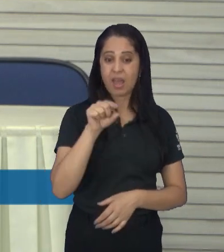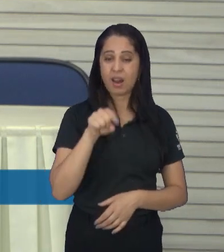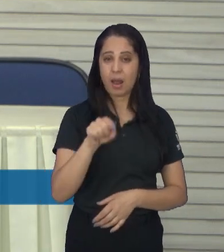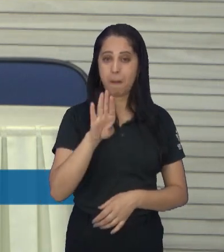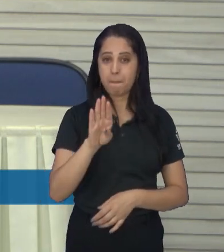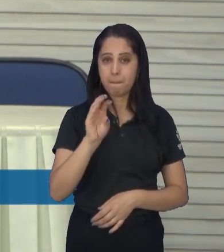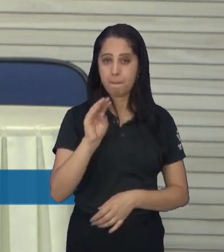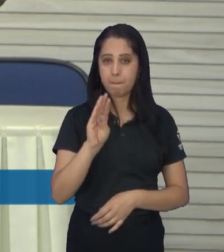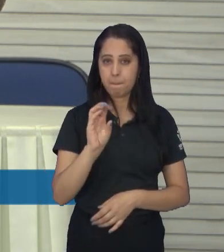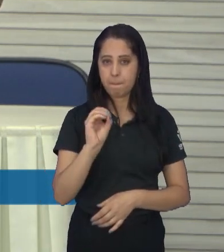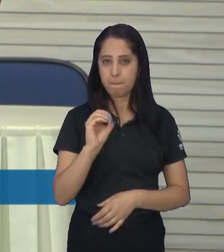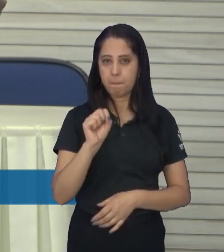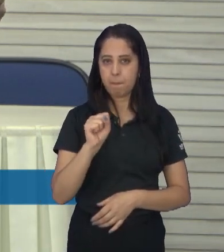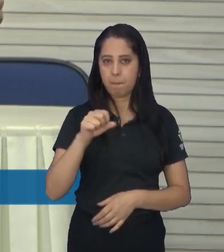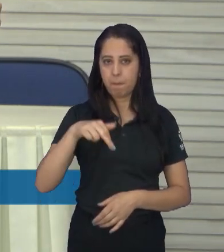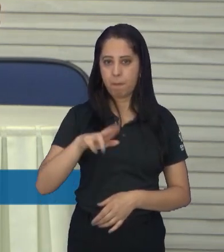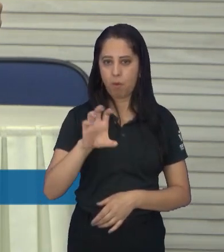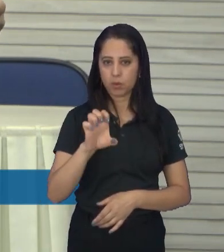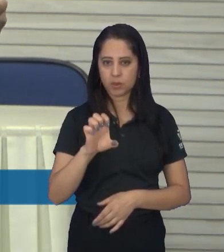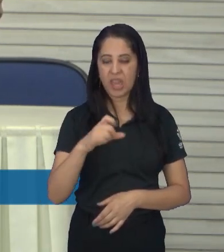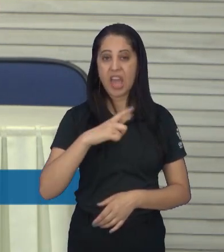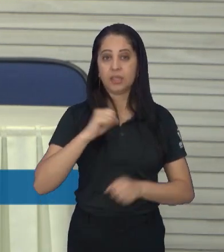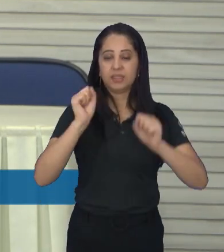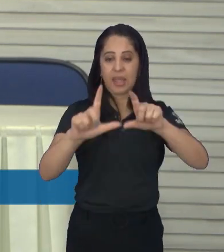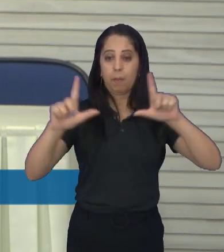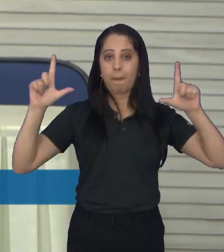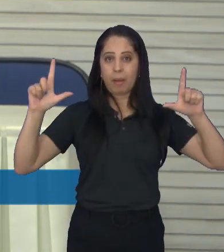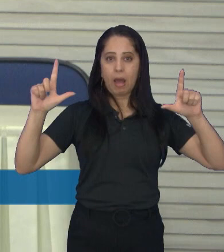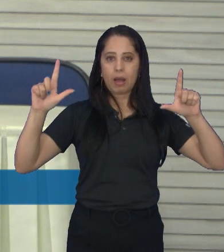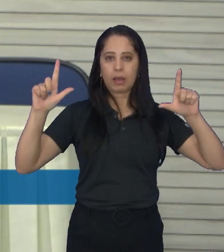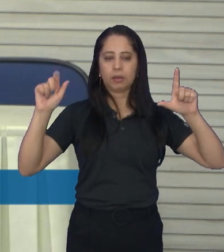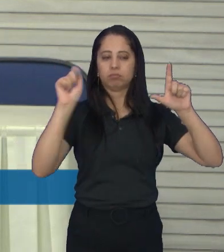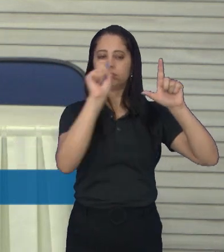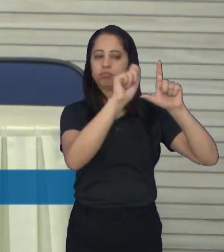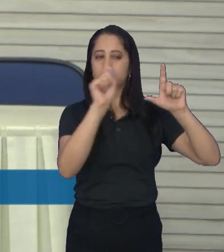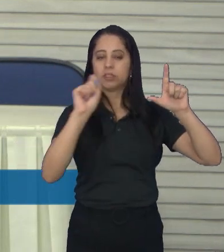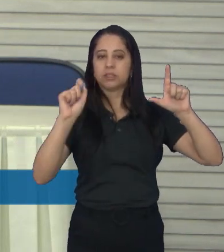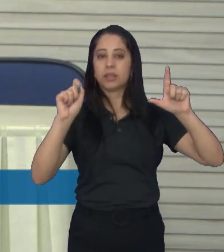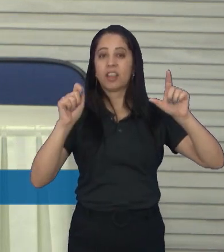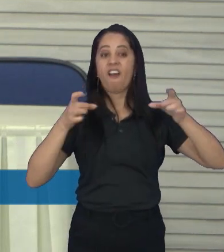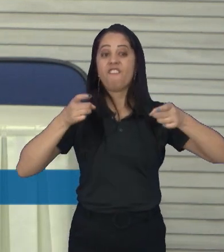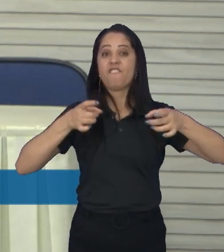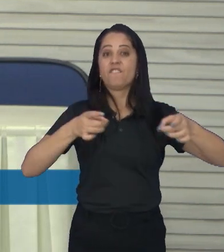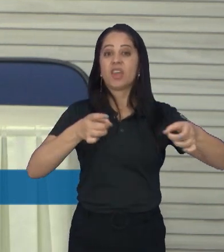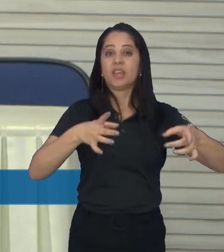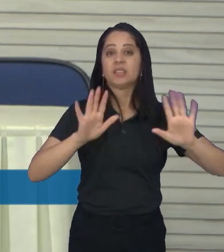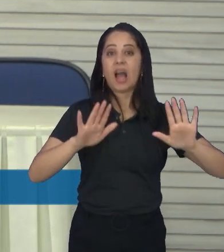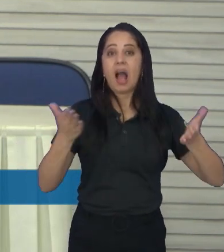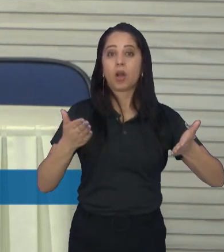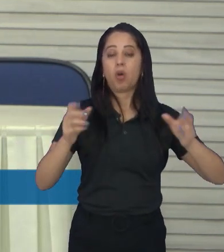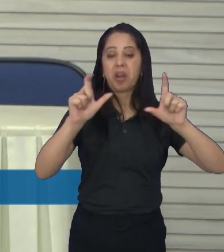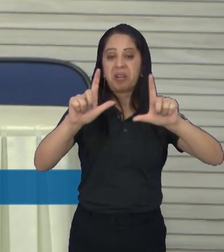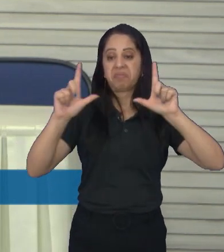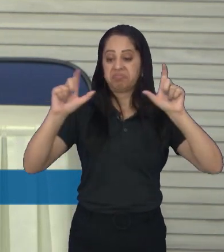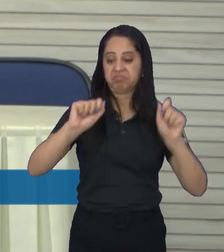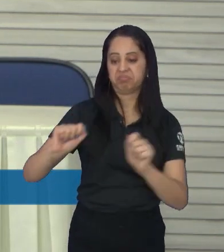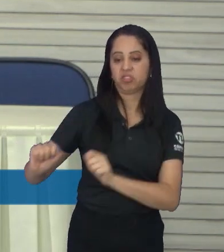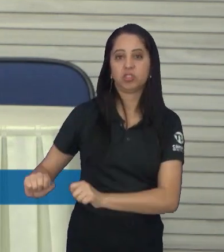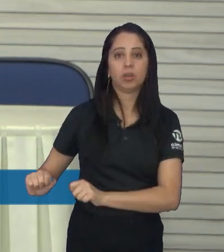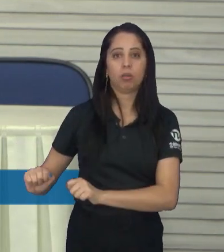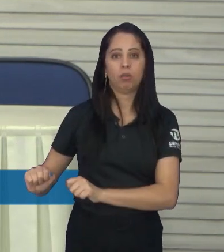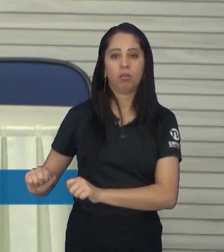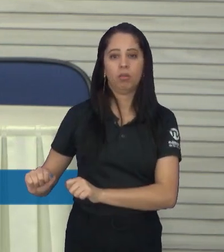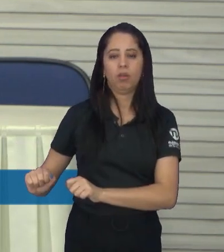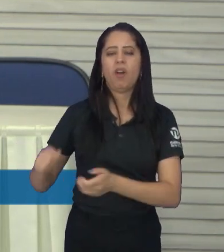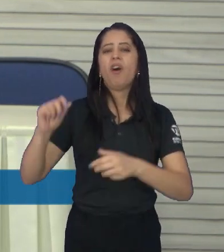porque havia lá uma placa de vende-se e essa placa Foi retirada não sei o que que vai ser feito lá se é que vai ser feito algo lá